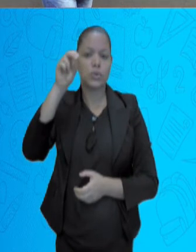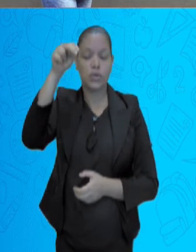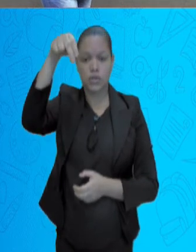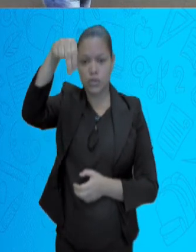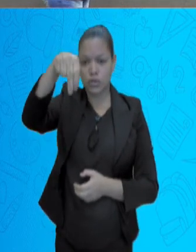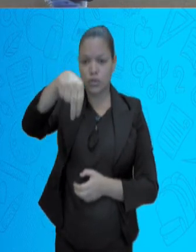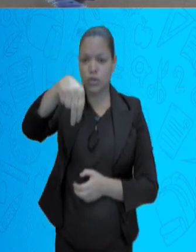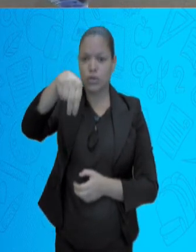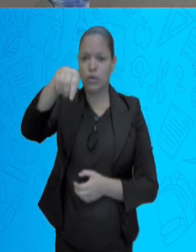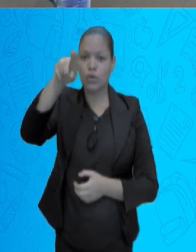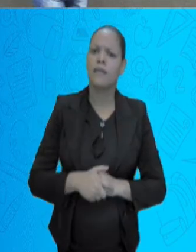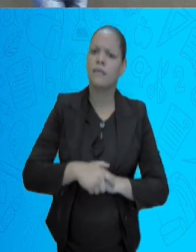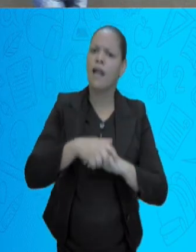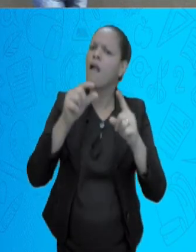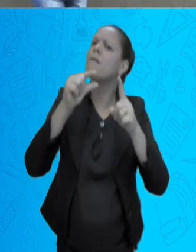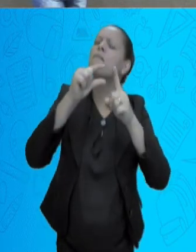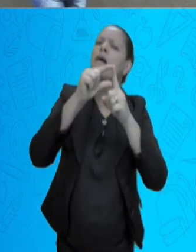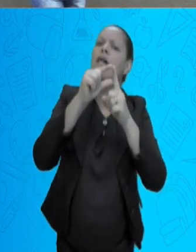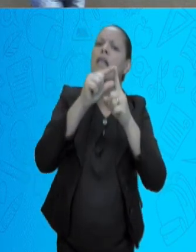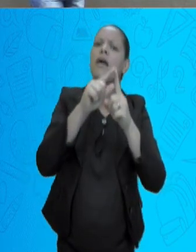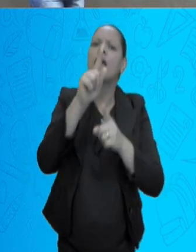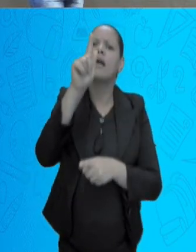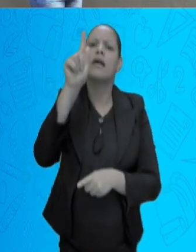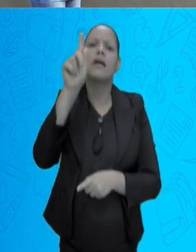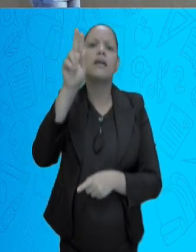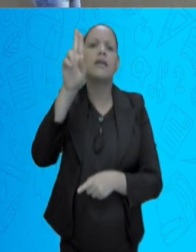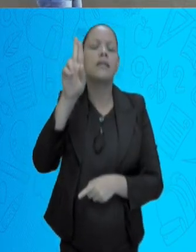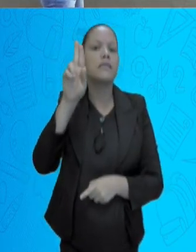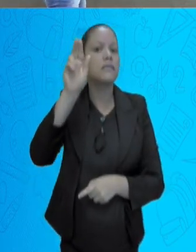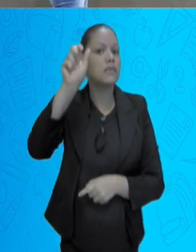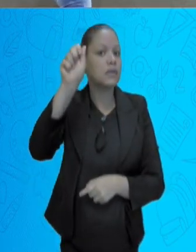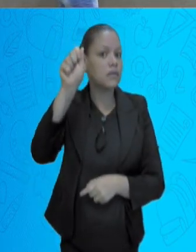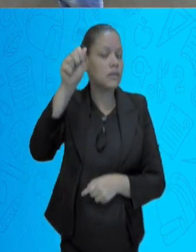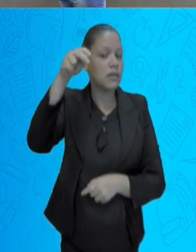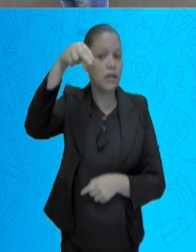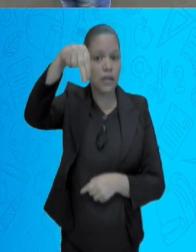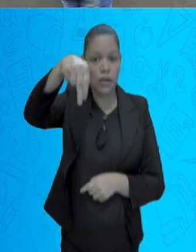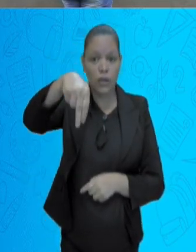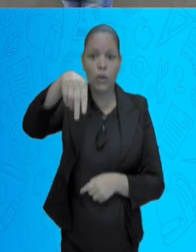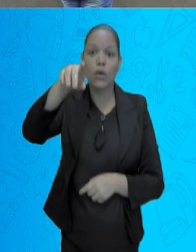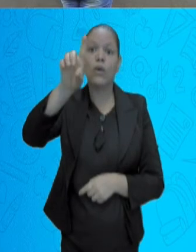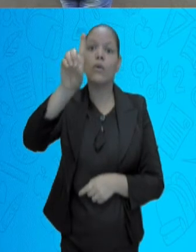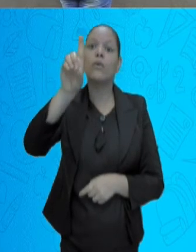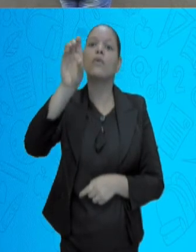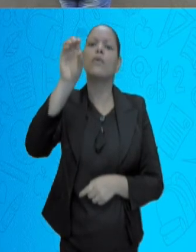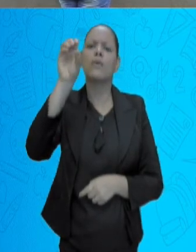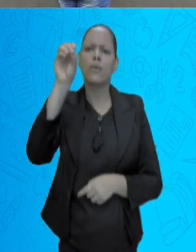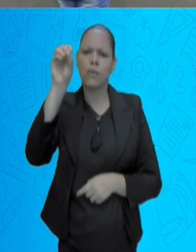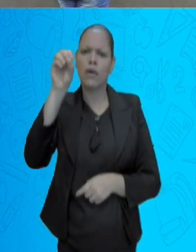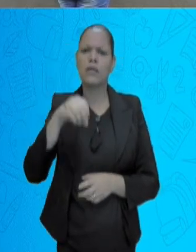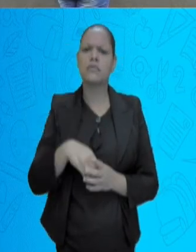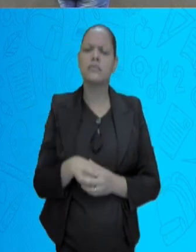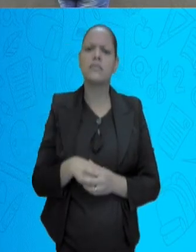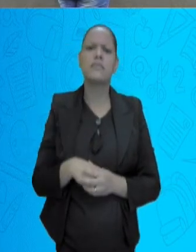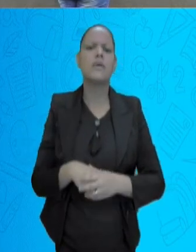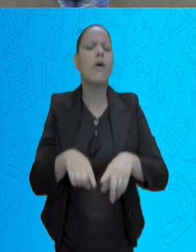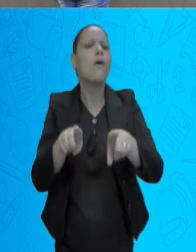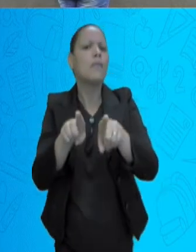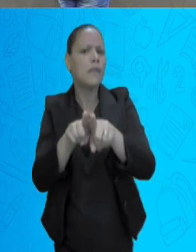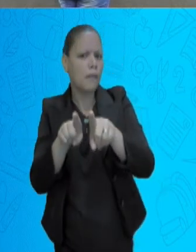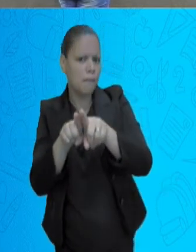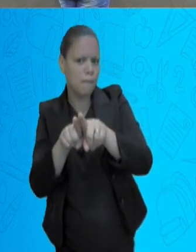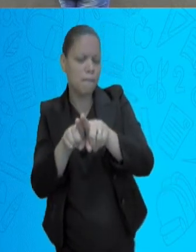mesma sílaba. A palavra quando é um ditongo. Por quê? Aqui nós temos as